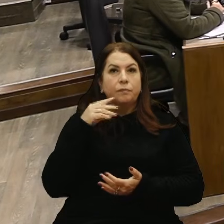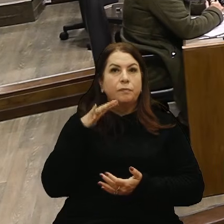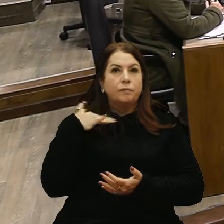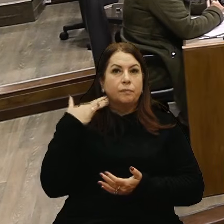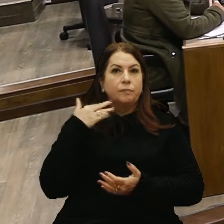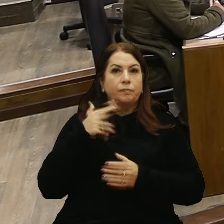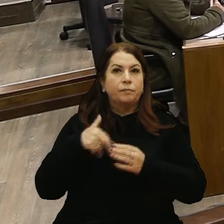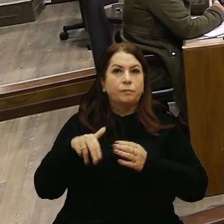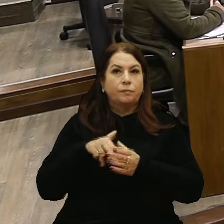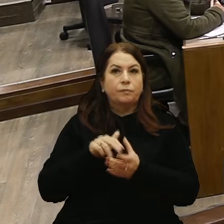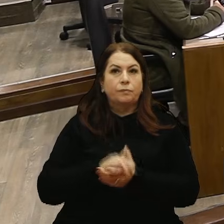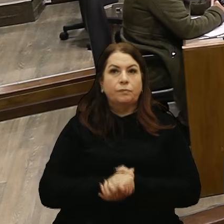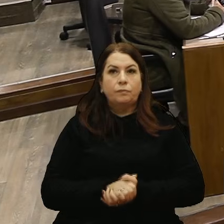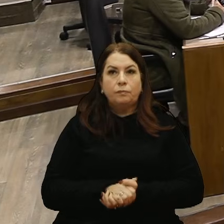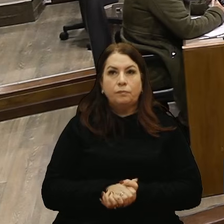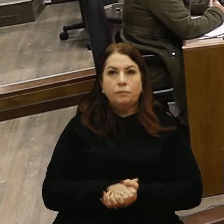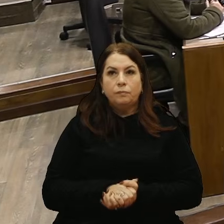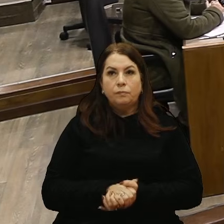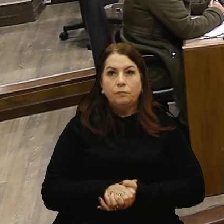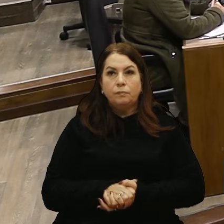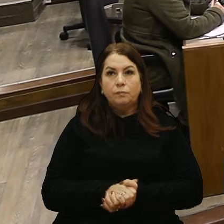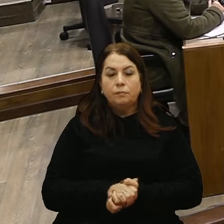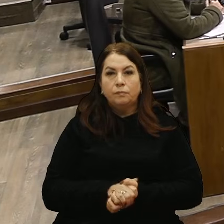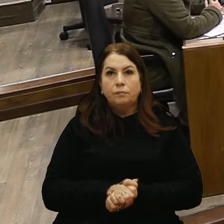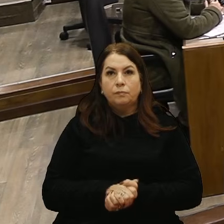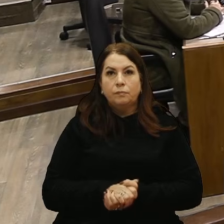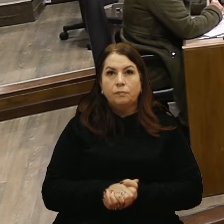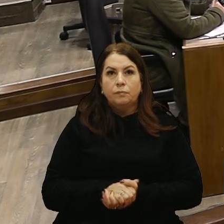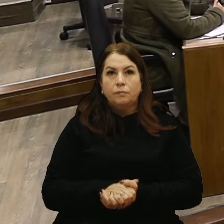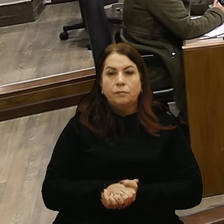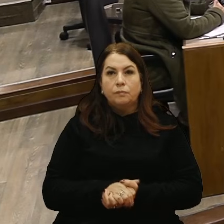Andressa Marques, que fará seu pronunciamento da tribuna.